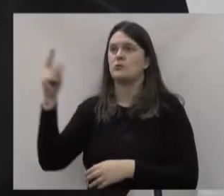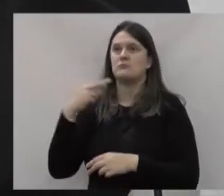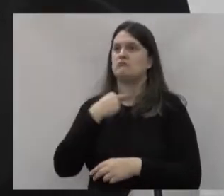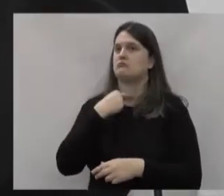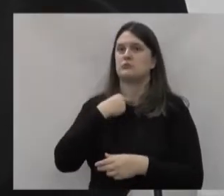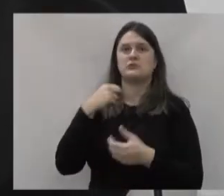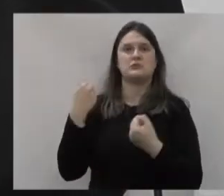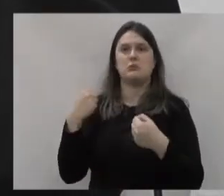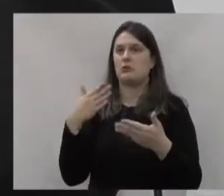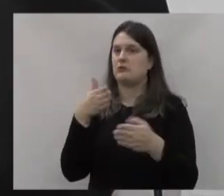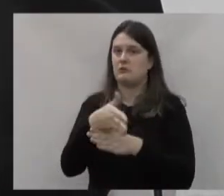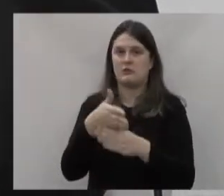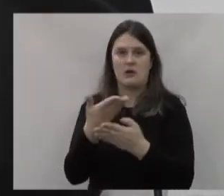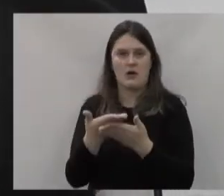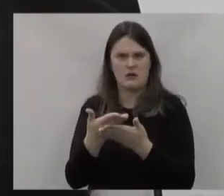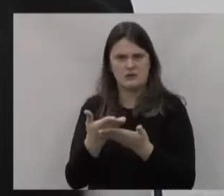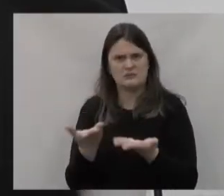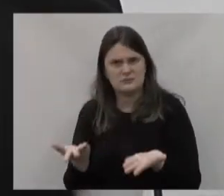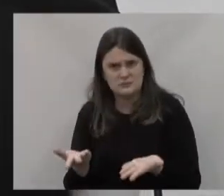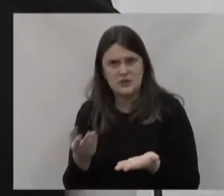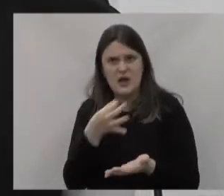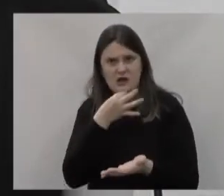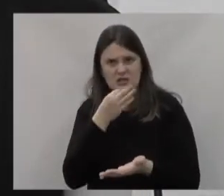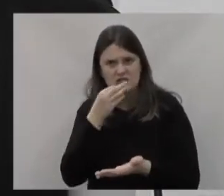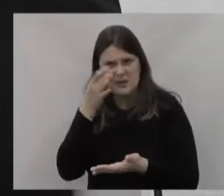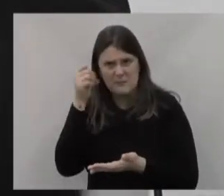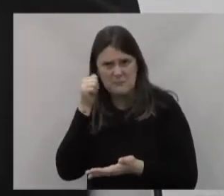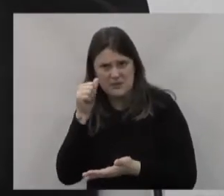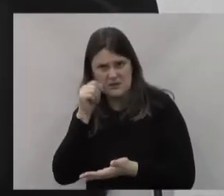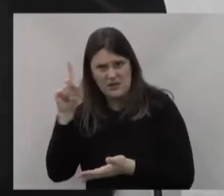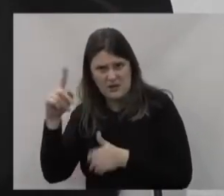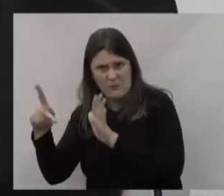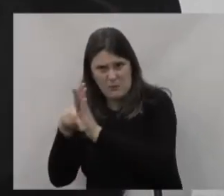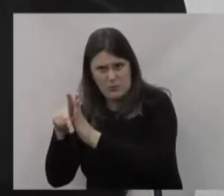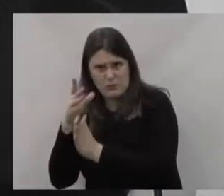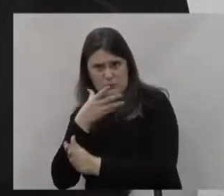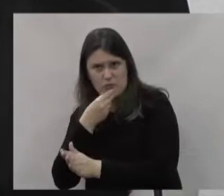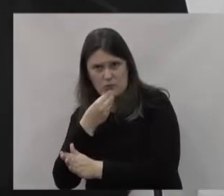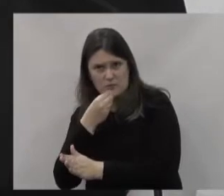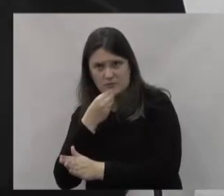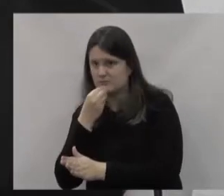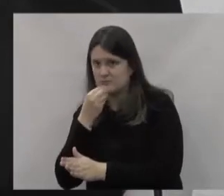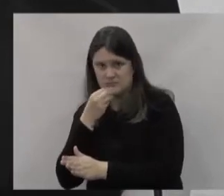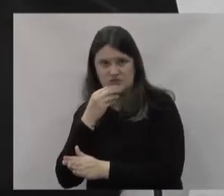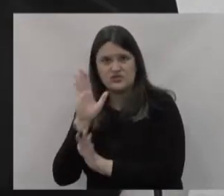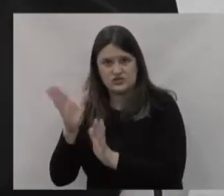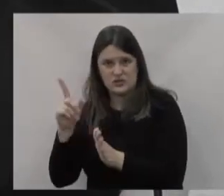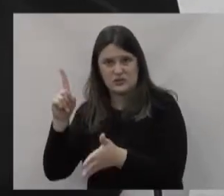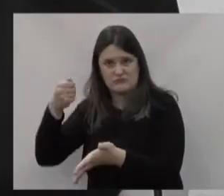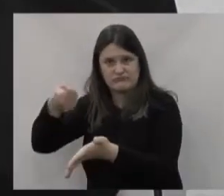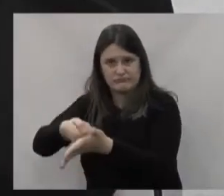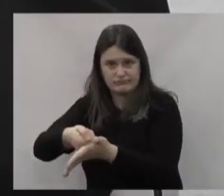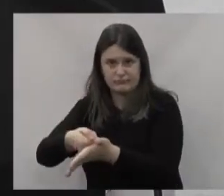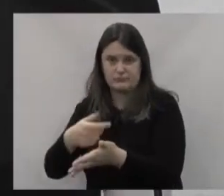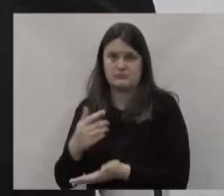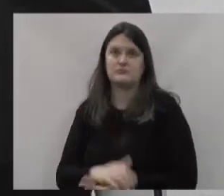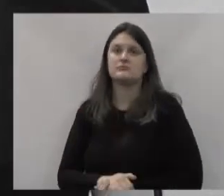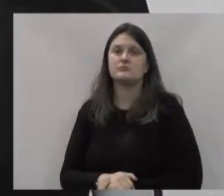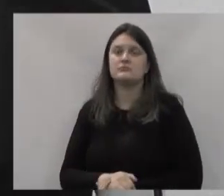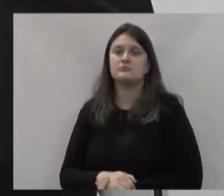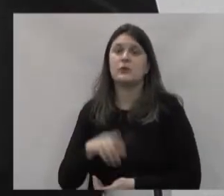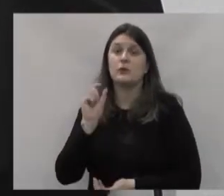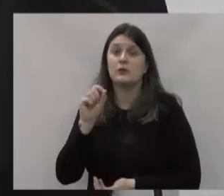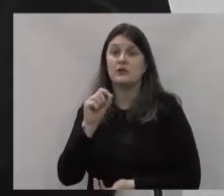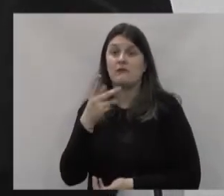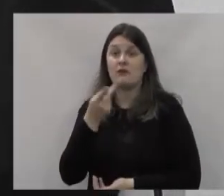não deve estudar, simplesmente ele acha que você é propriedade dele. Isso já é abusivo. O